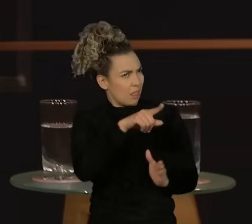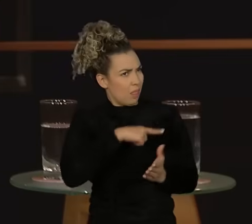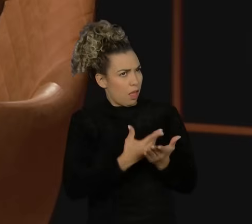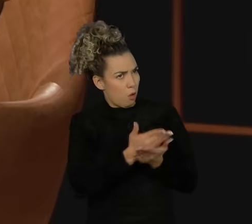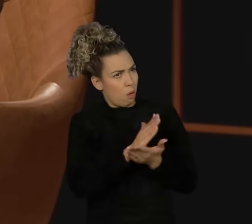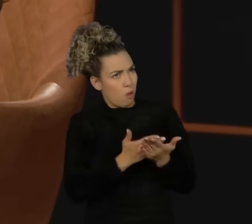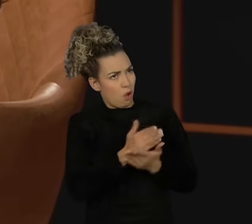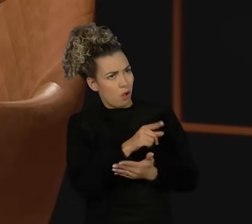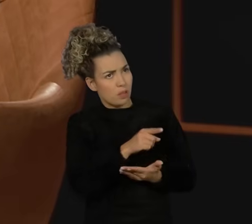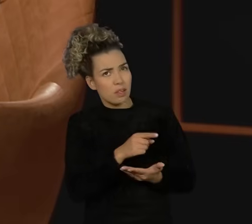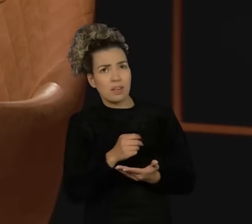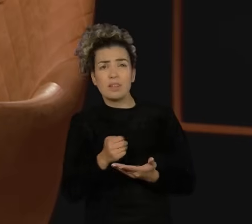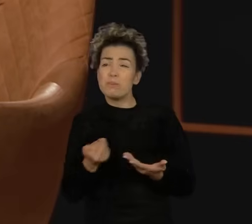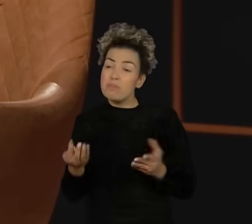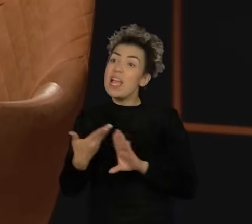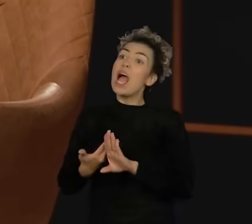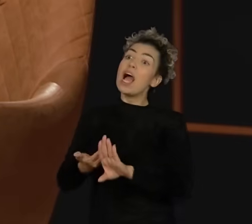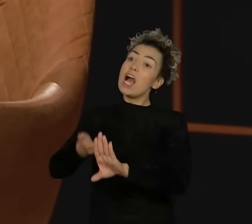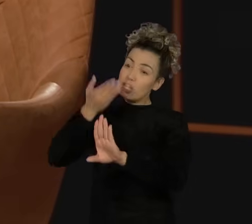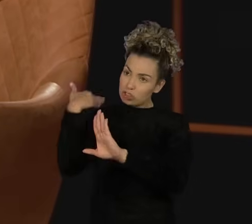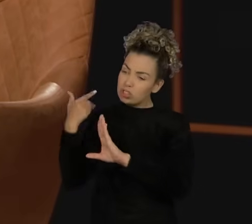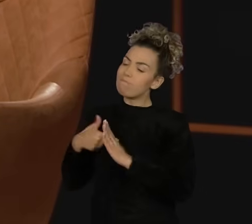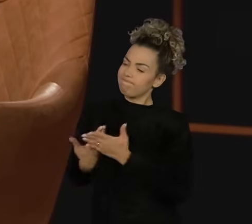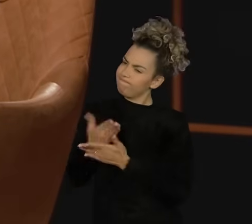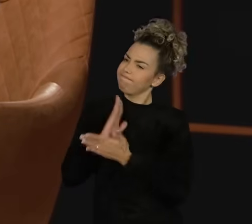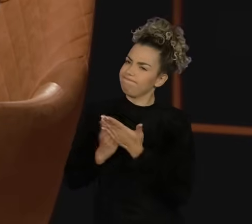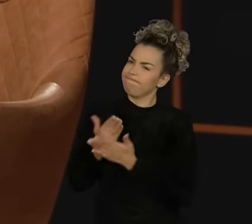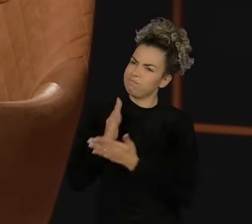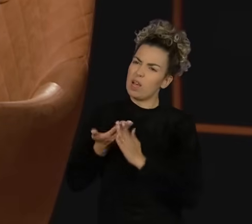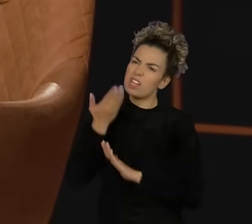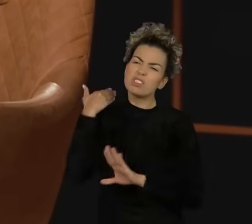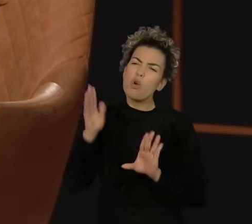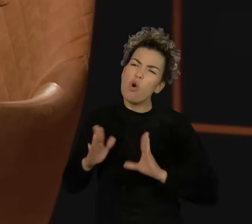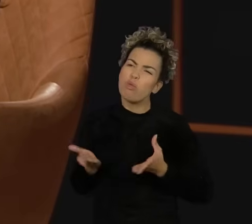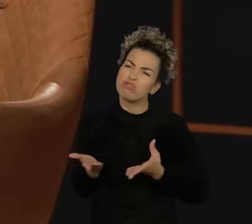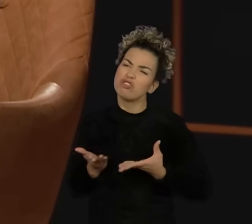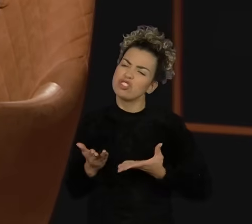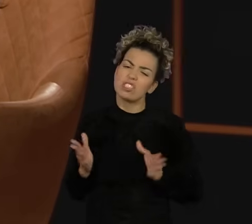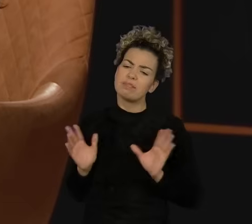preocupa? Já me preocupou mais.